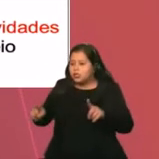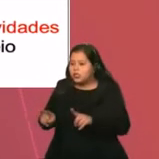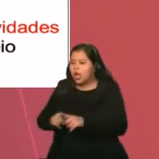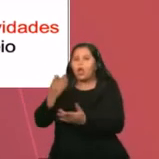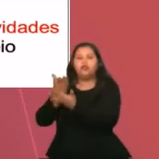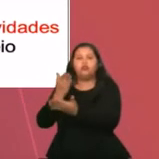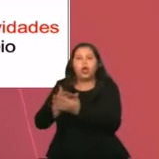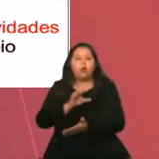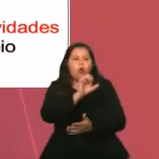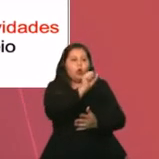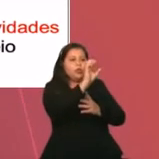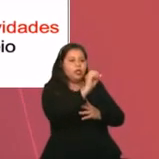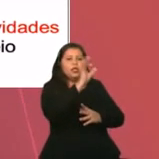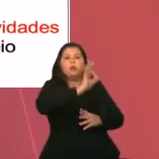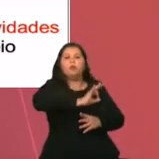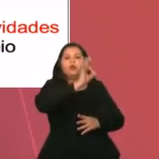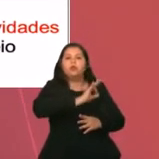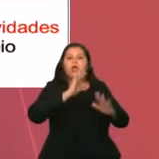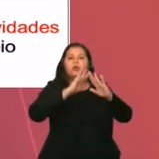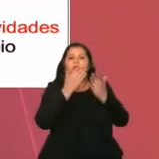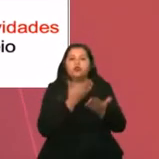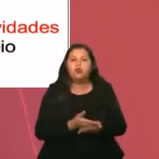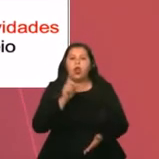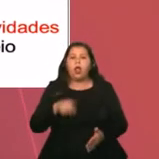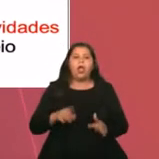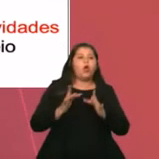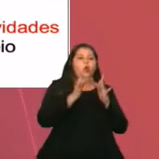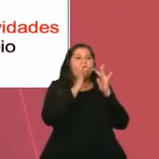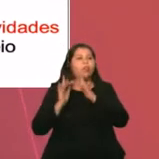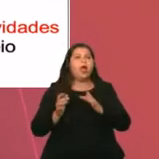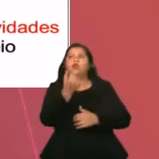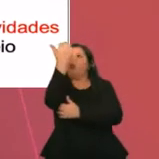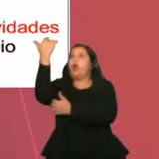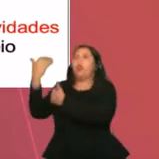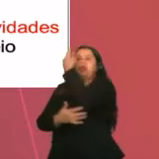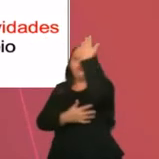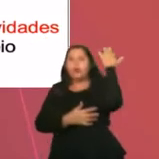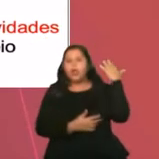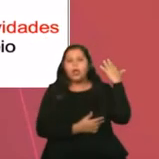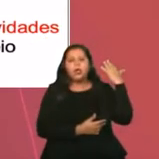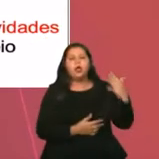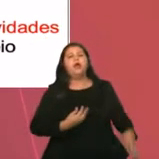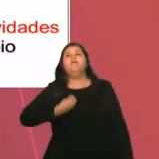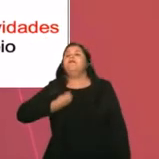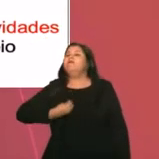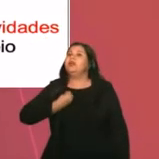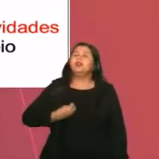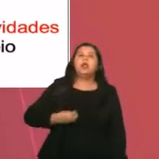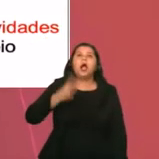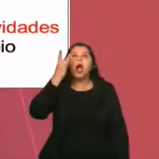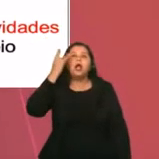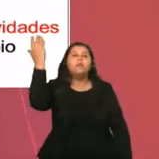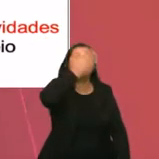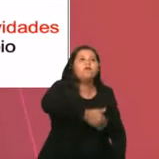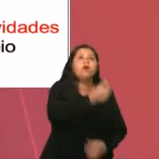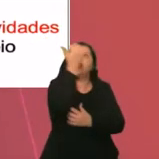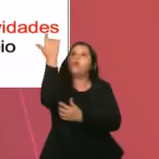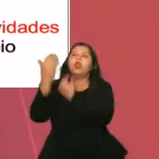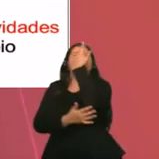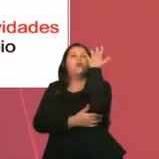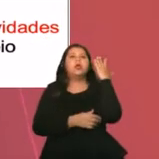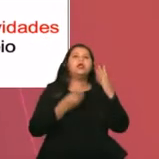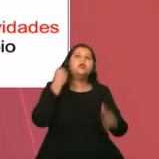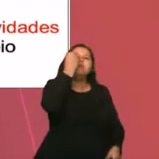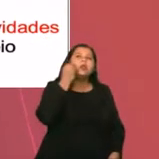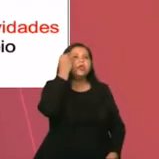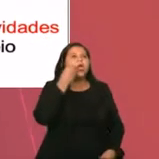oitenta por cento do tempo desde na escola é em contato com a natureza vivenciando a natureza vivenciando os colegas tendo